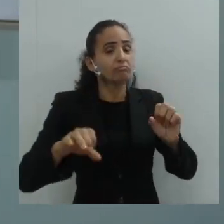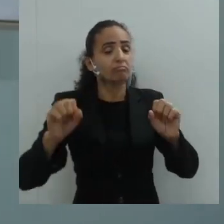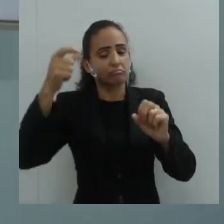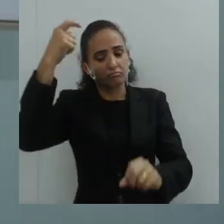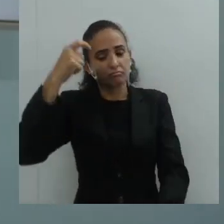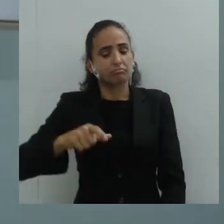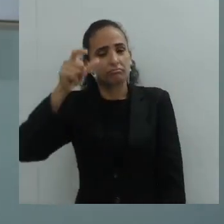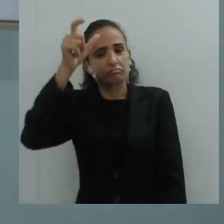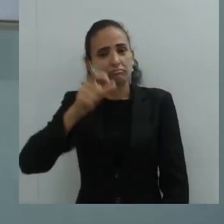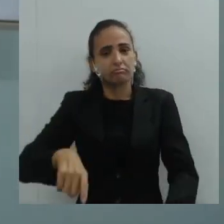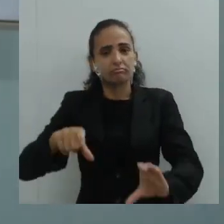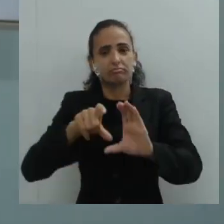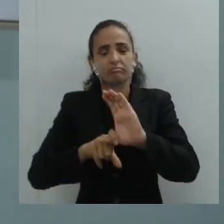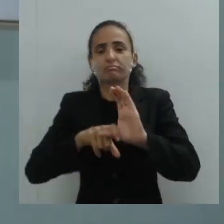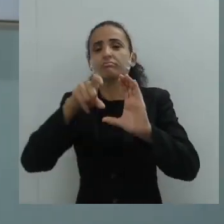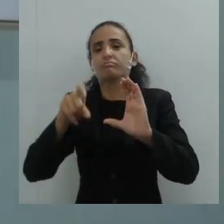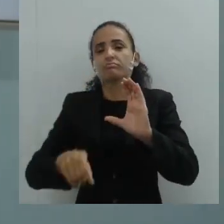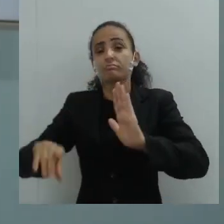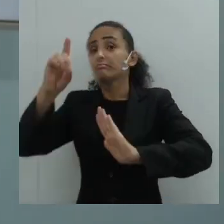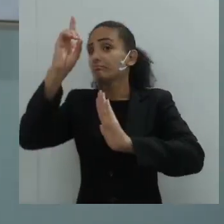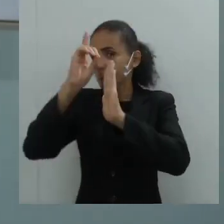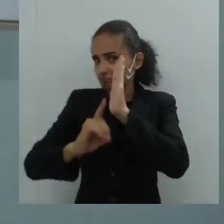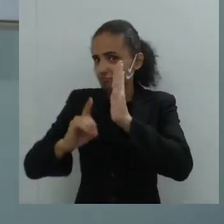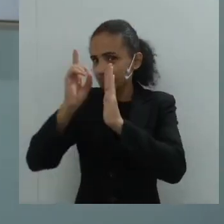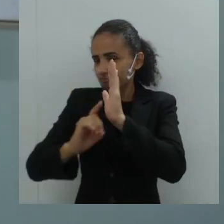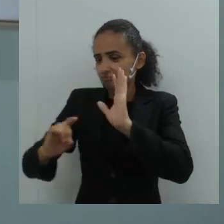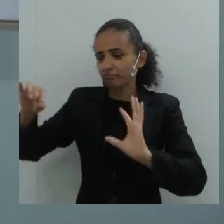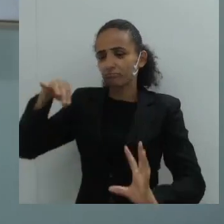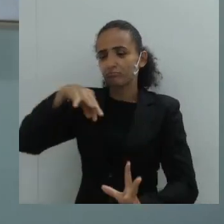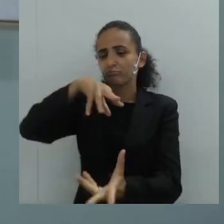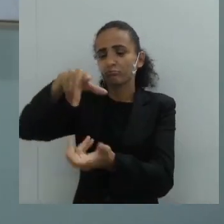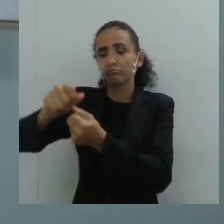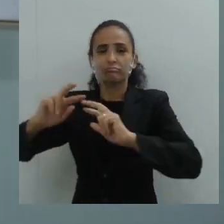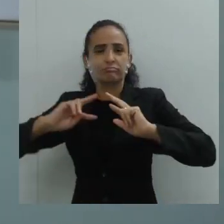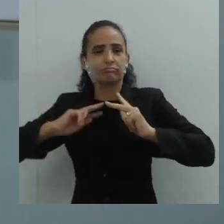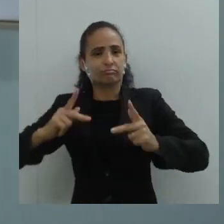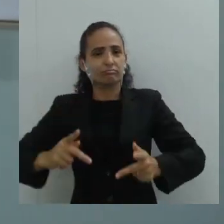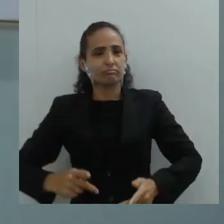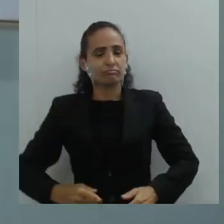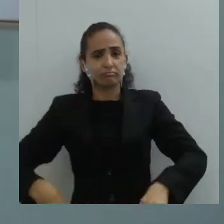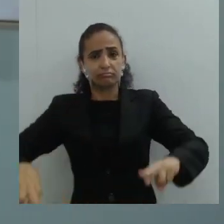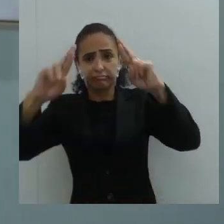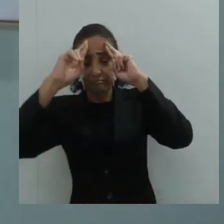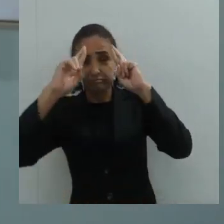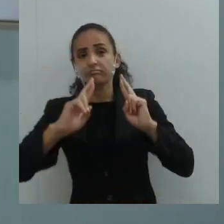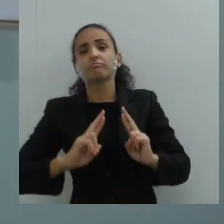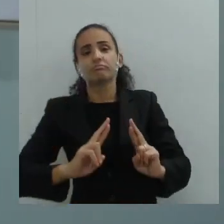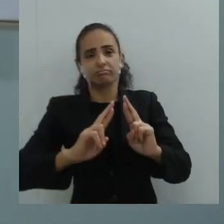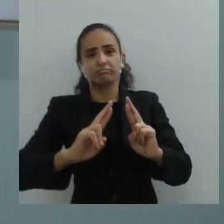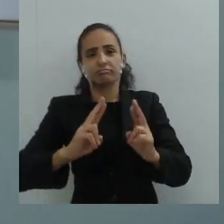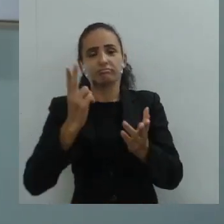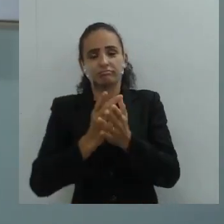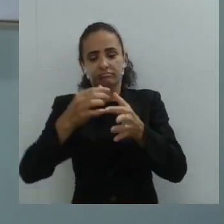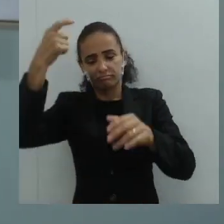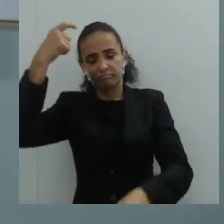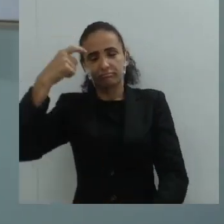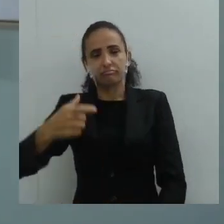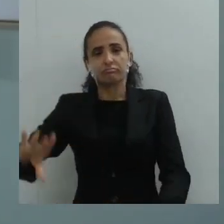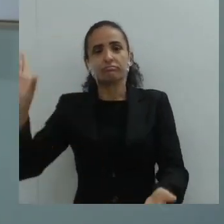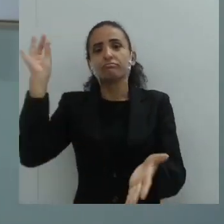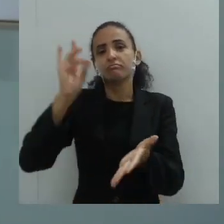Cidadania, democracia, direitos universais do homem, o respeito, a